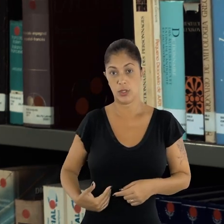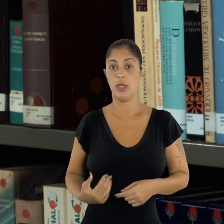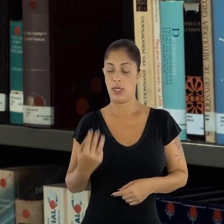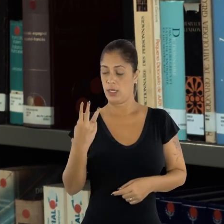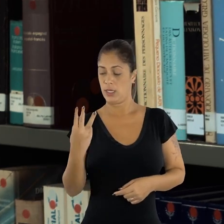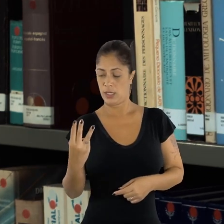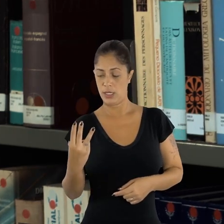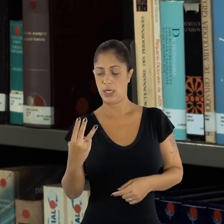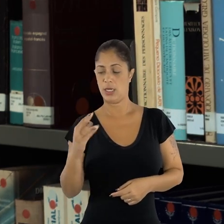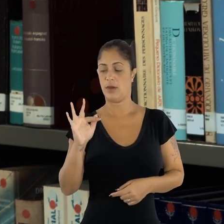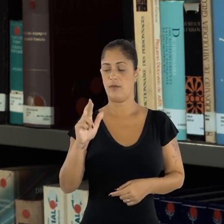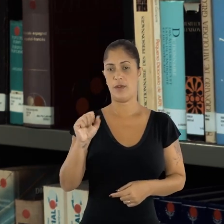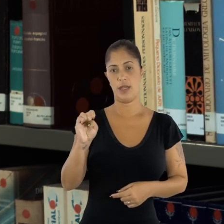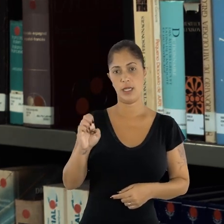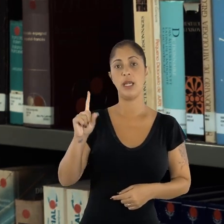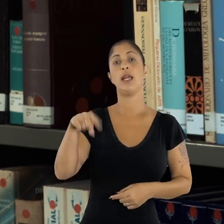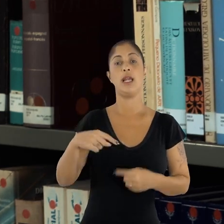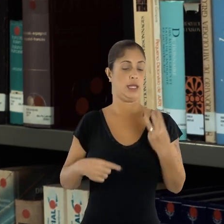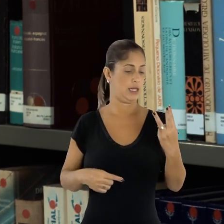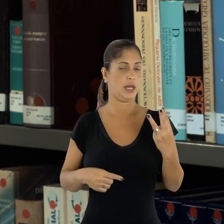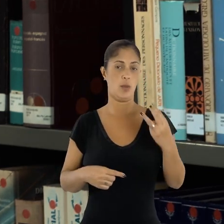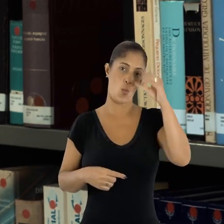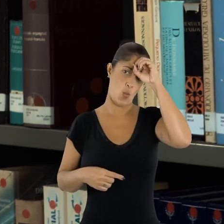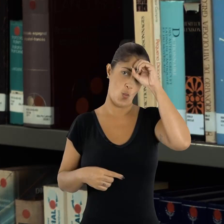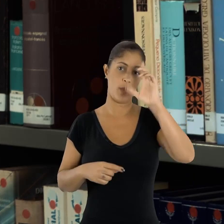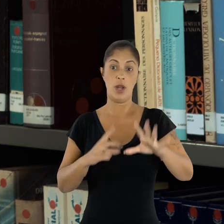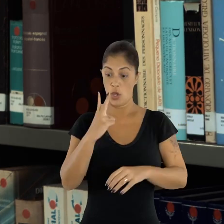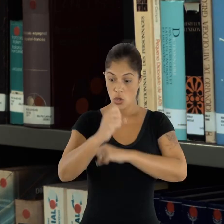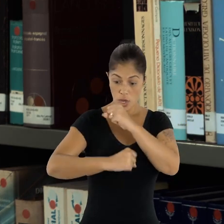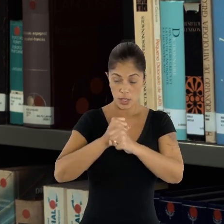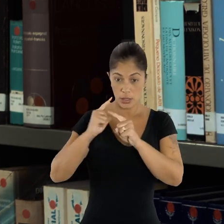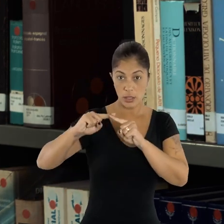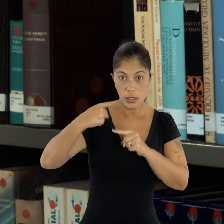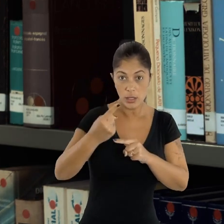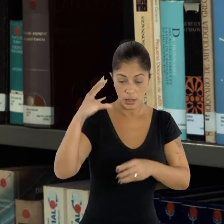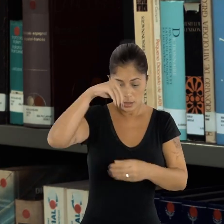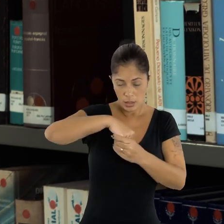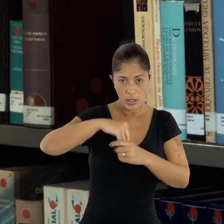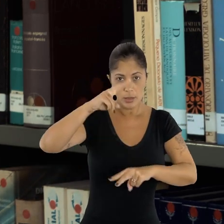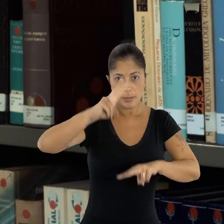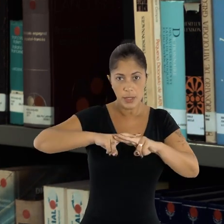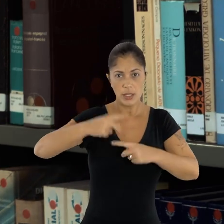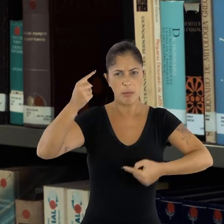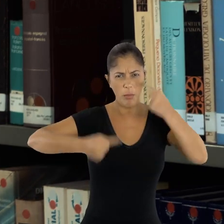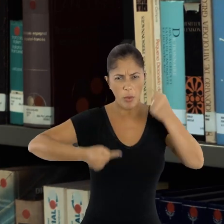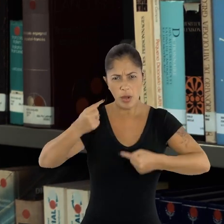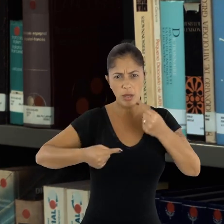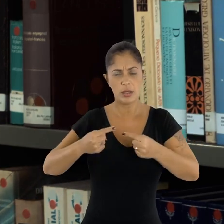frades e 3 leigos, que nós fomos retirados, 2 anos depois de conviver com os presos